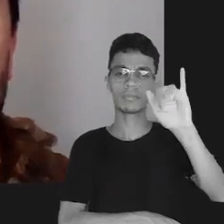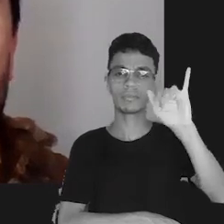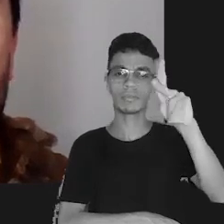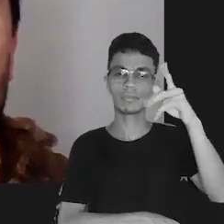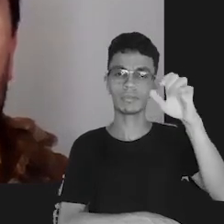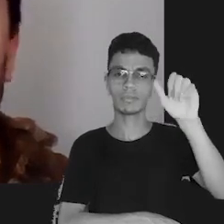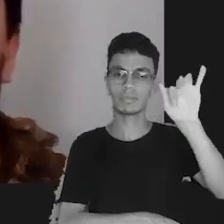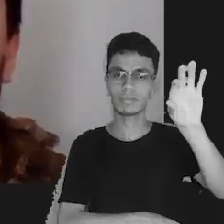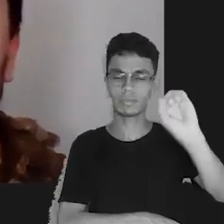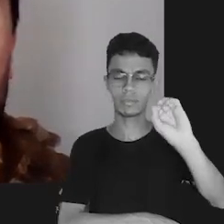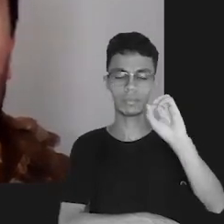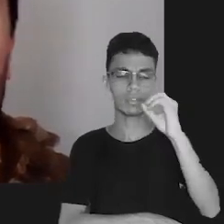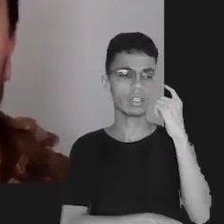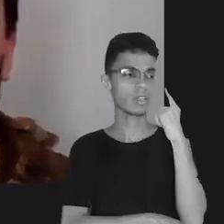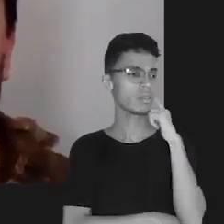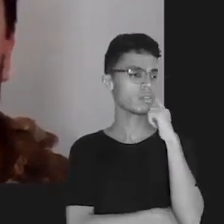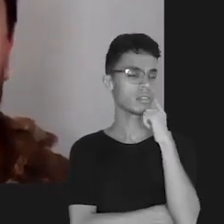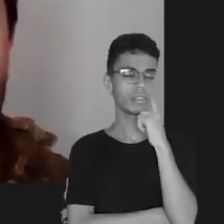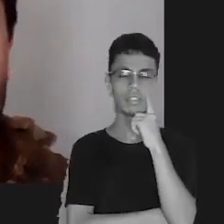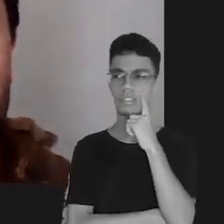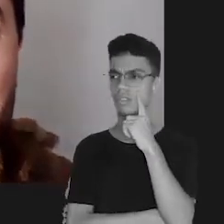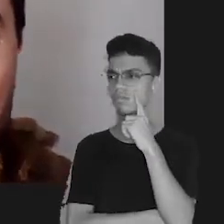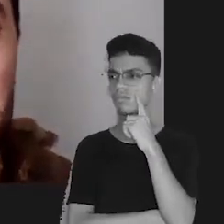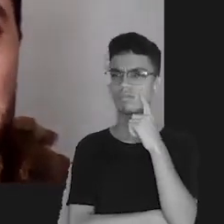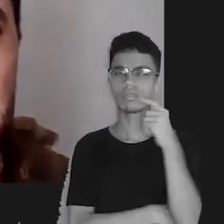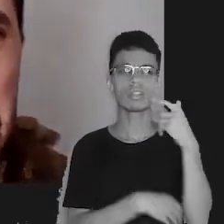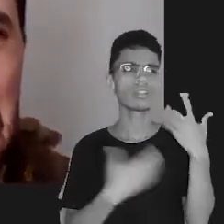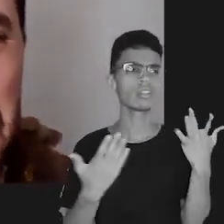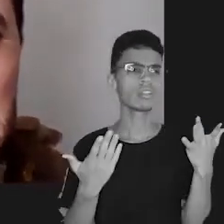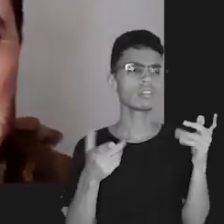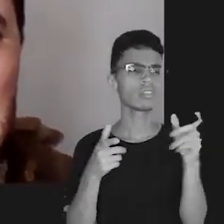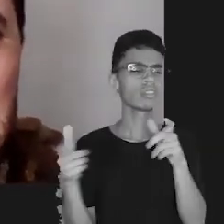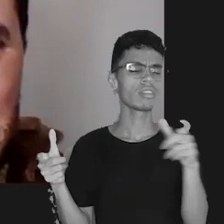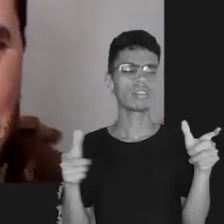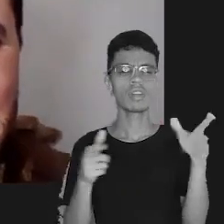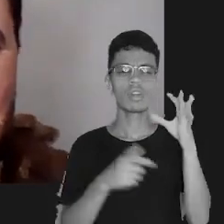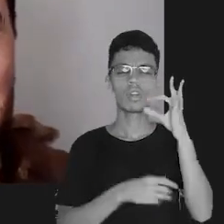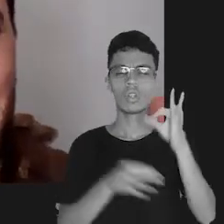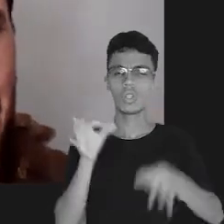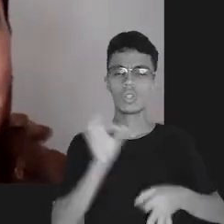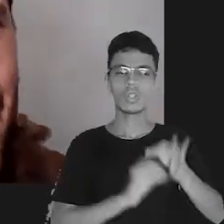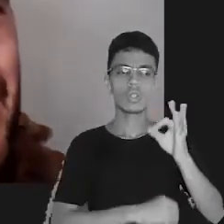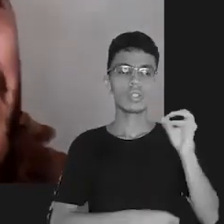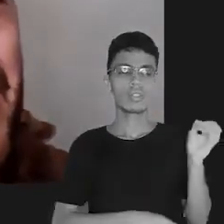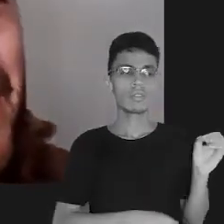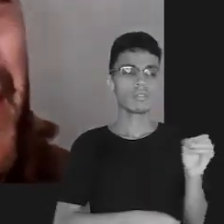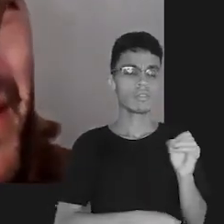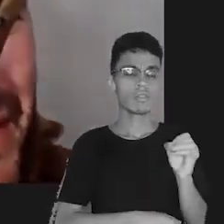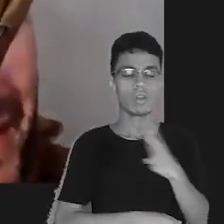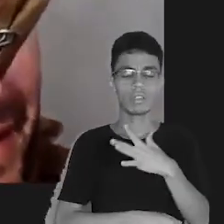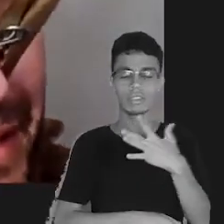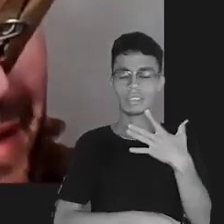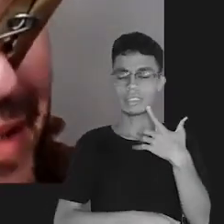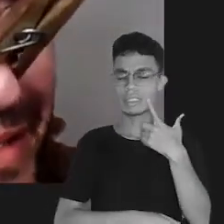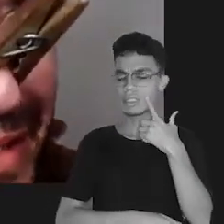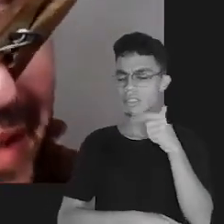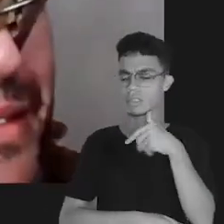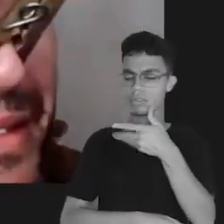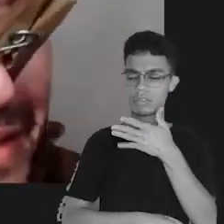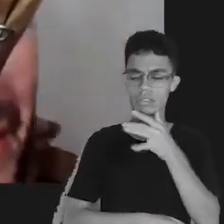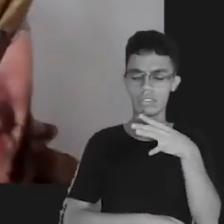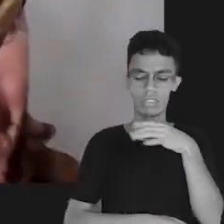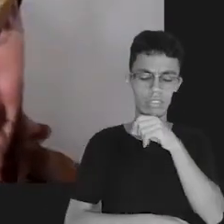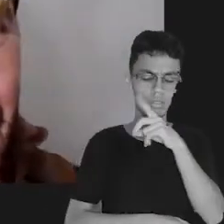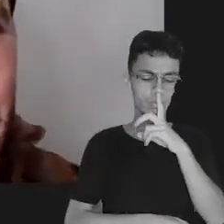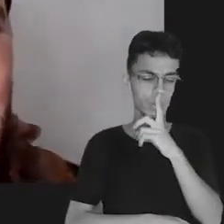redor. Não está mais? O juiz jovem faz sinal para que o juiz velho se apresse.